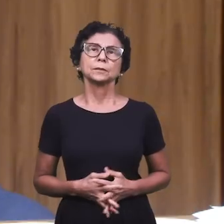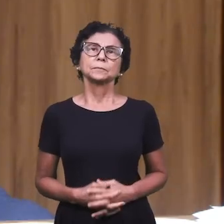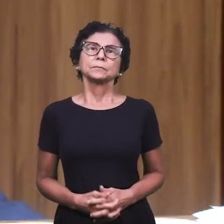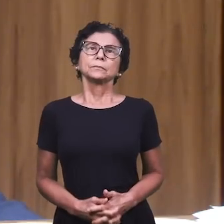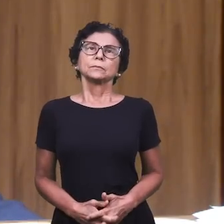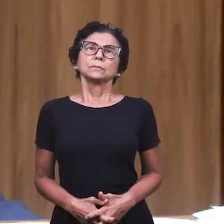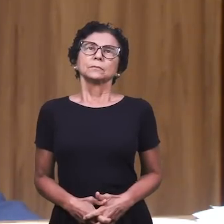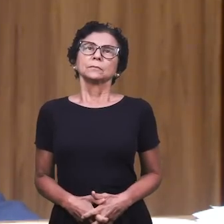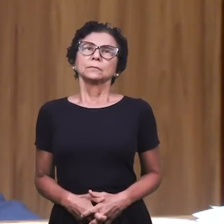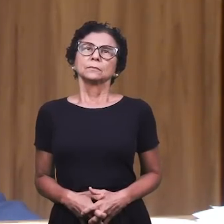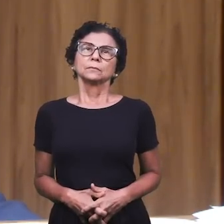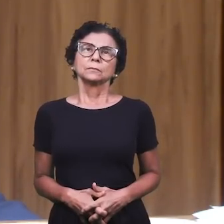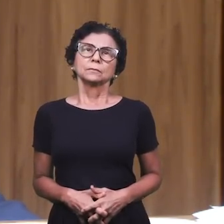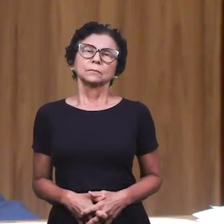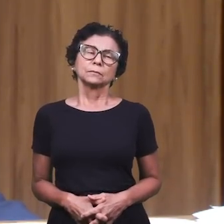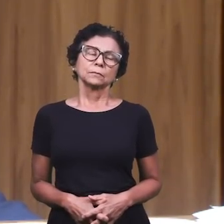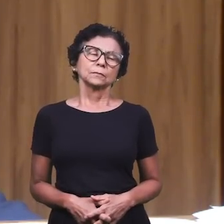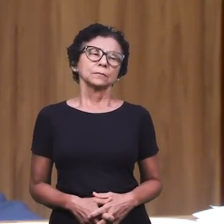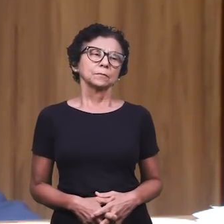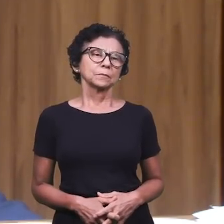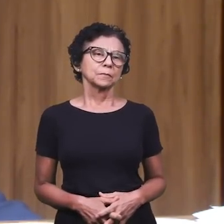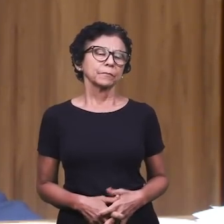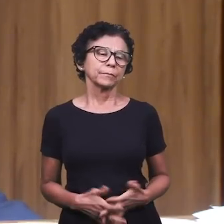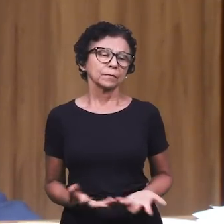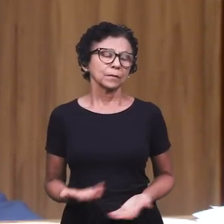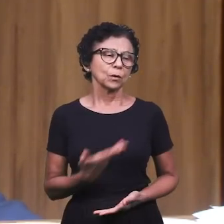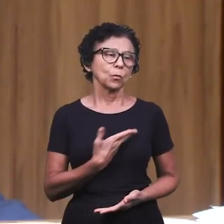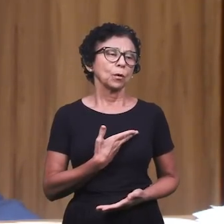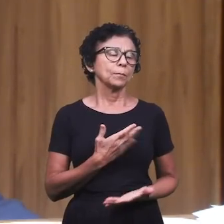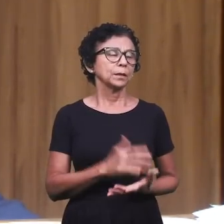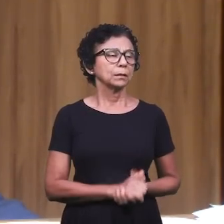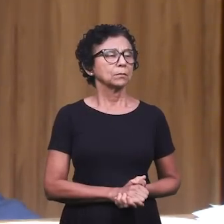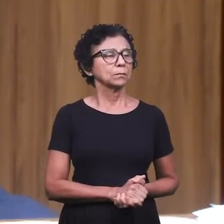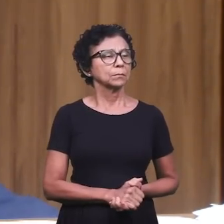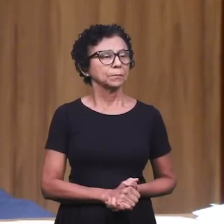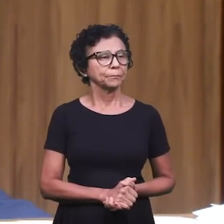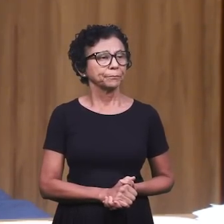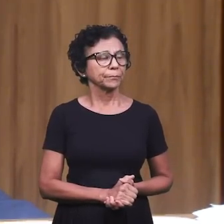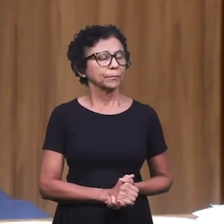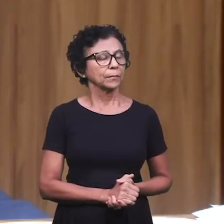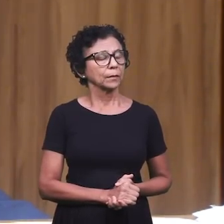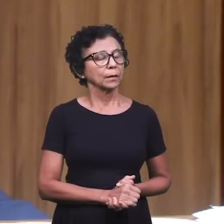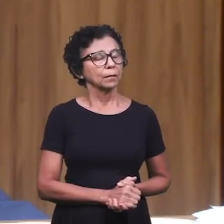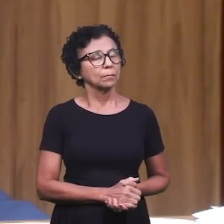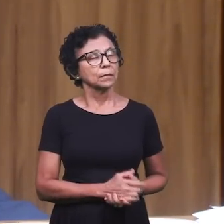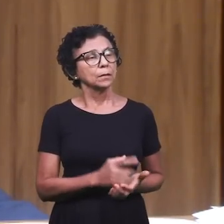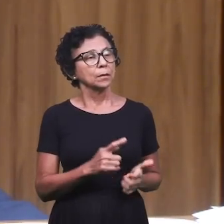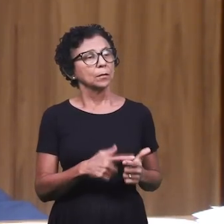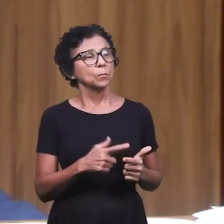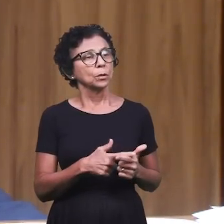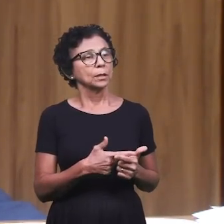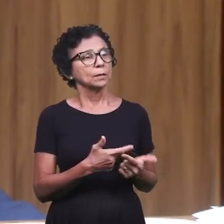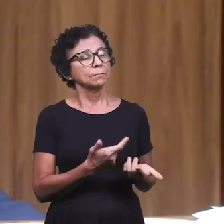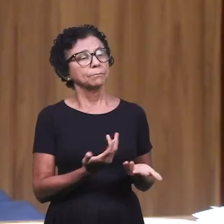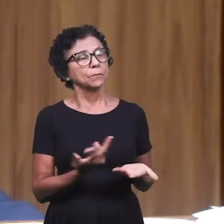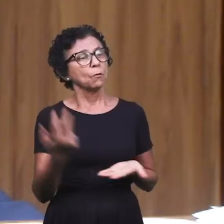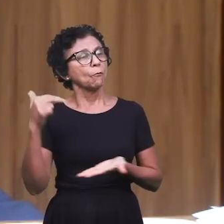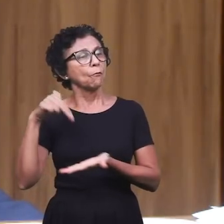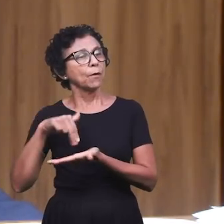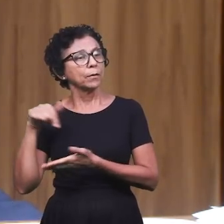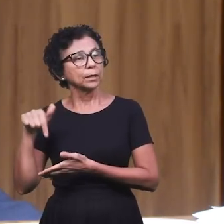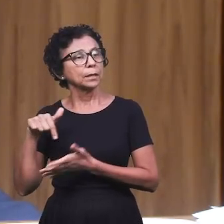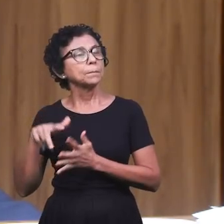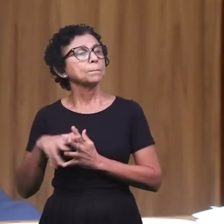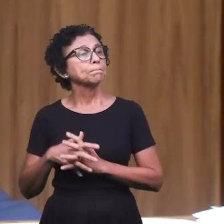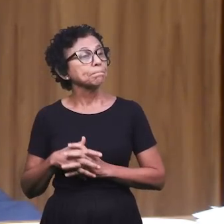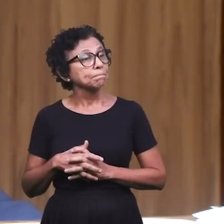né? O objetivo dele era outro, né? Era só material, né? Então, é isso. Aí